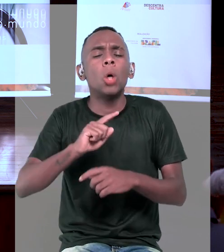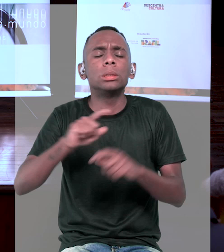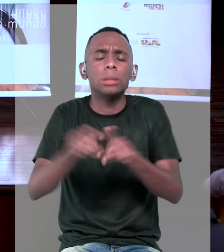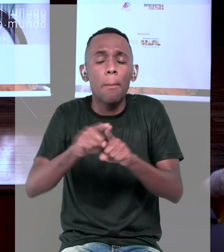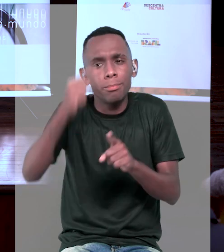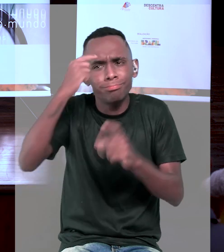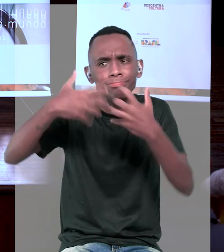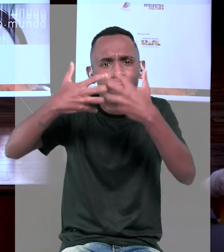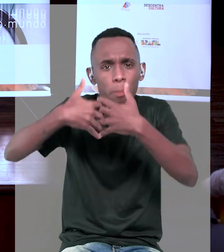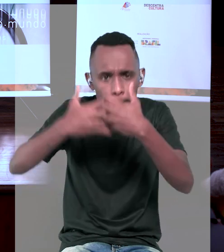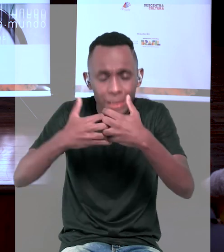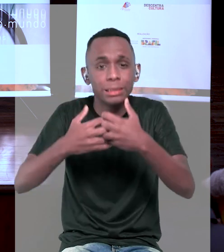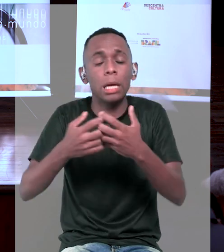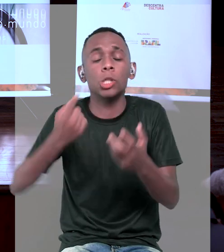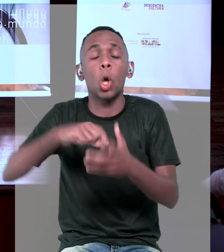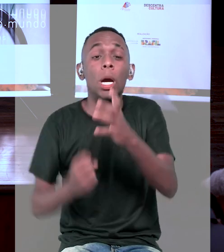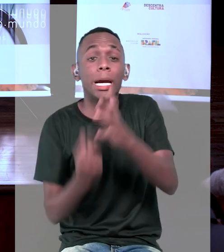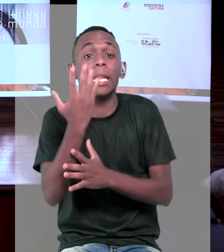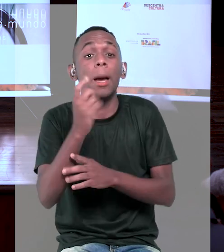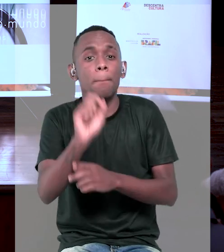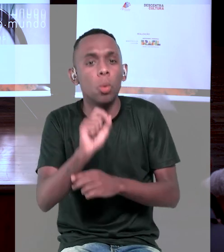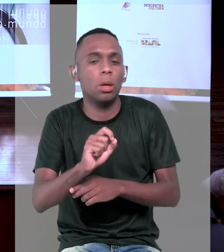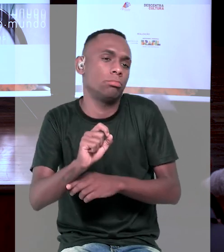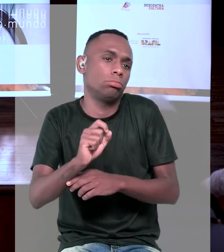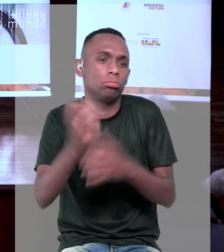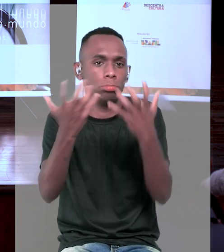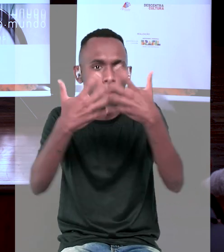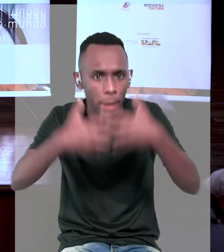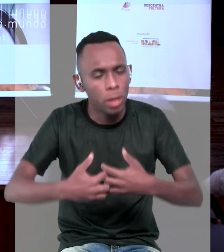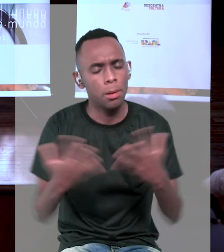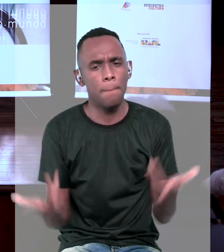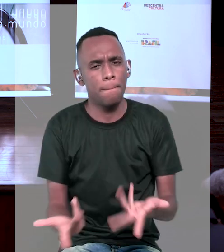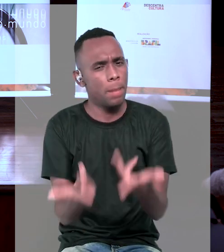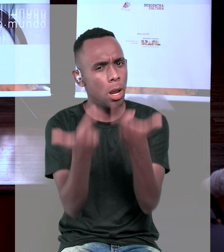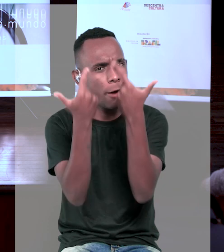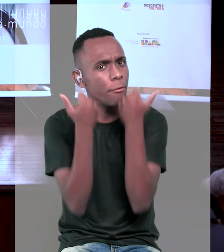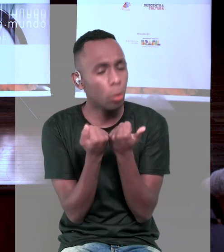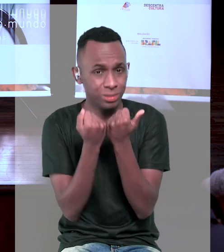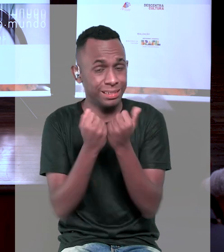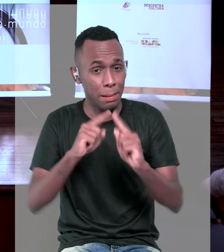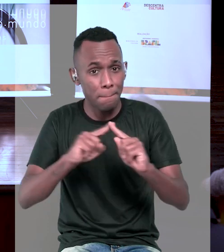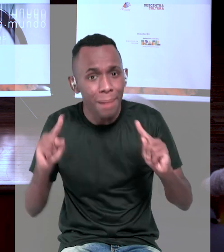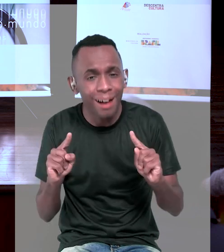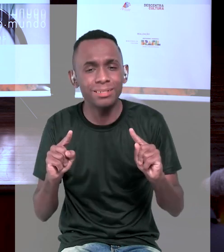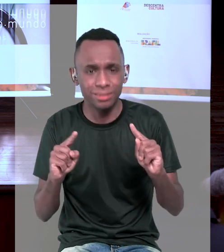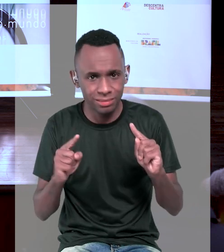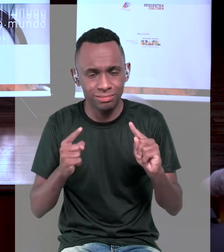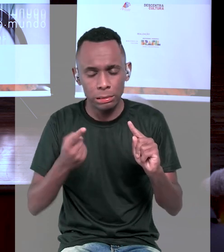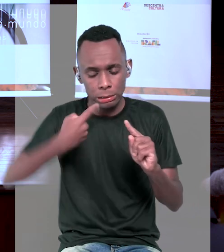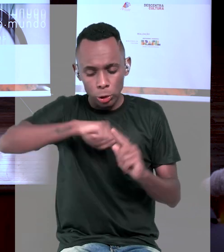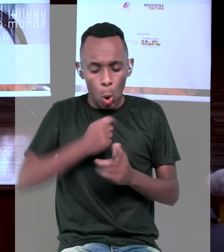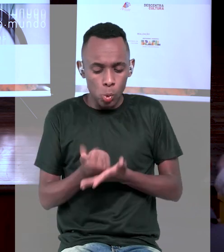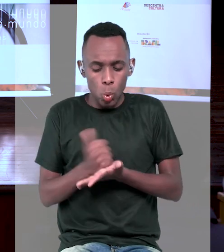criamos engenhocas maravilhosas que fogem do nosso controle sempre. Eu vou